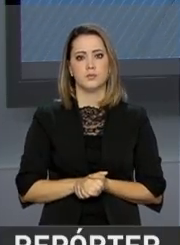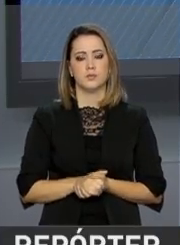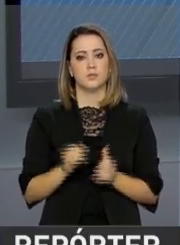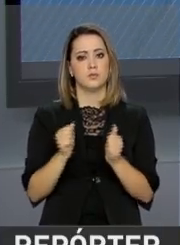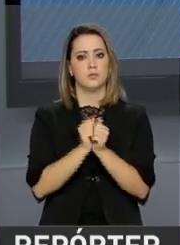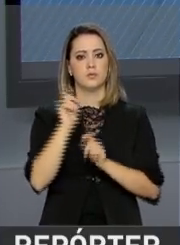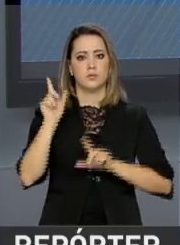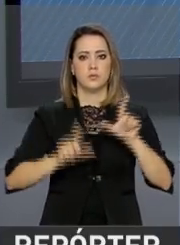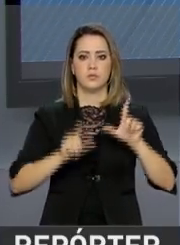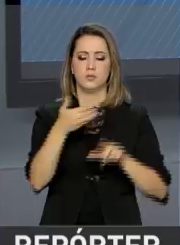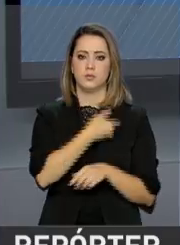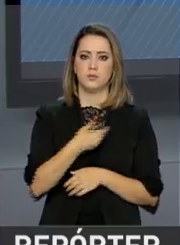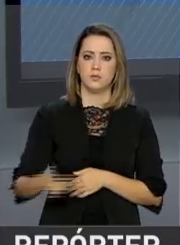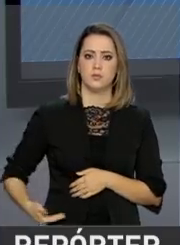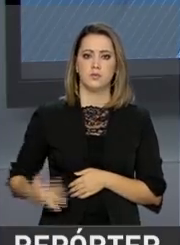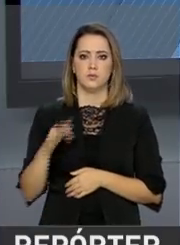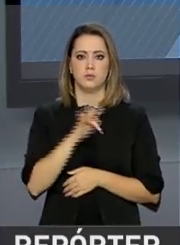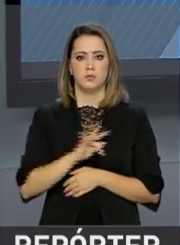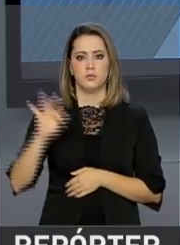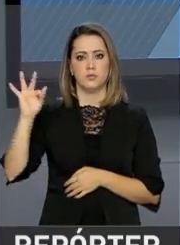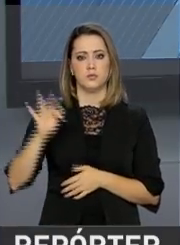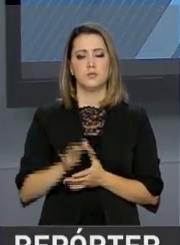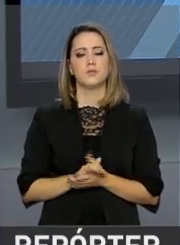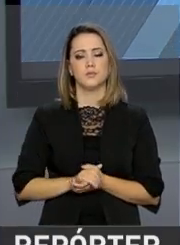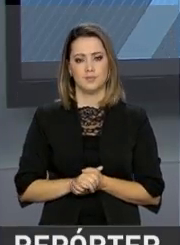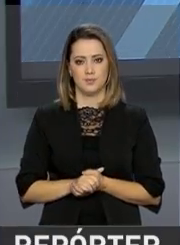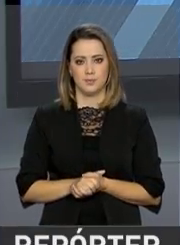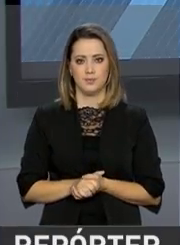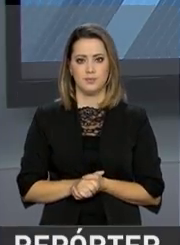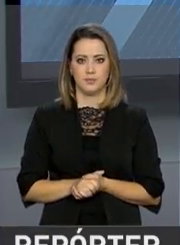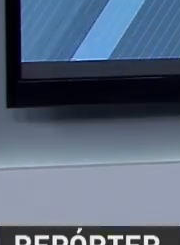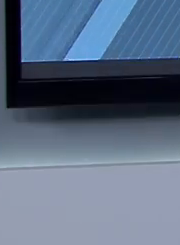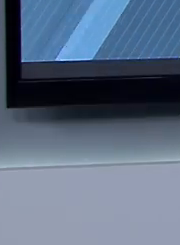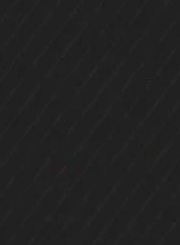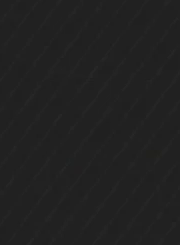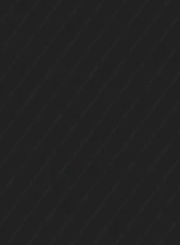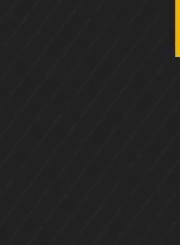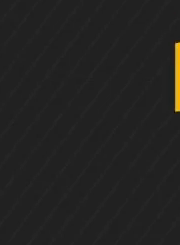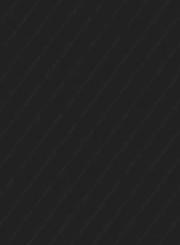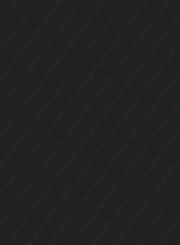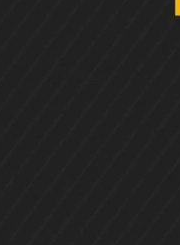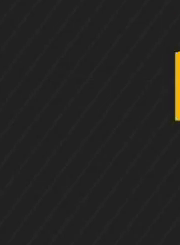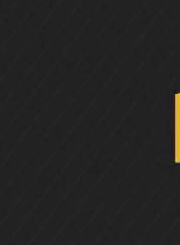internet. Continue com a gente aqui na NBR, a TV do governo federal.